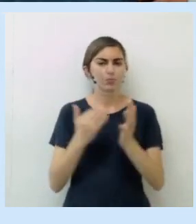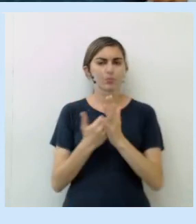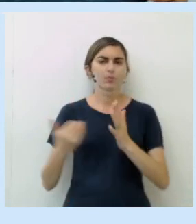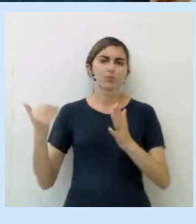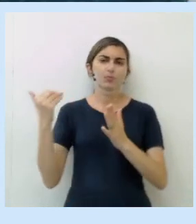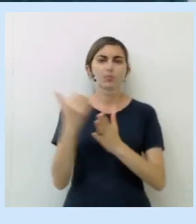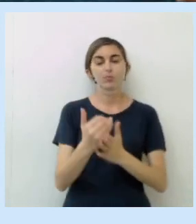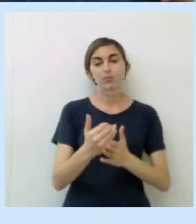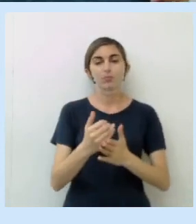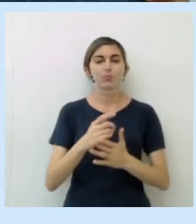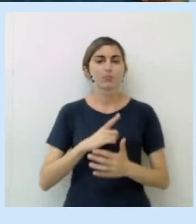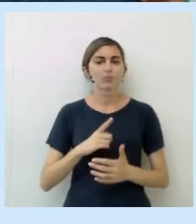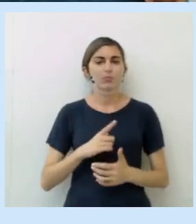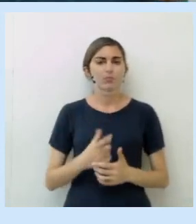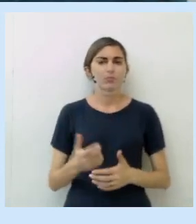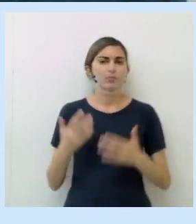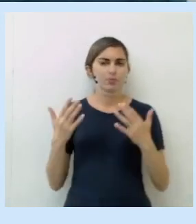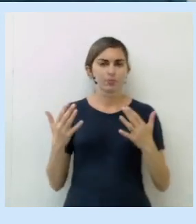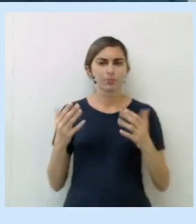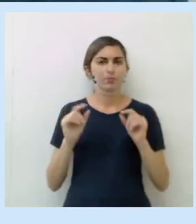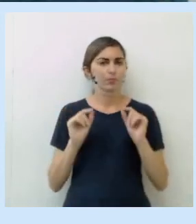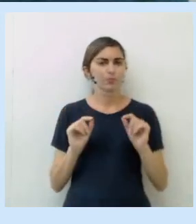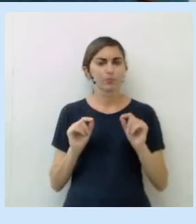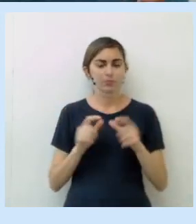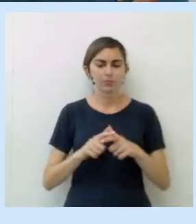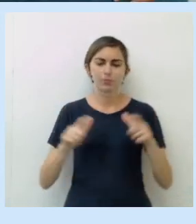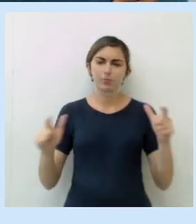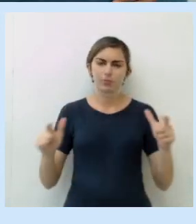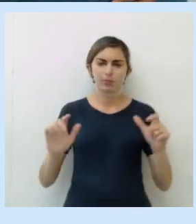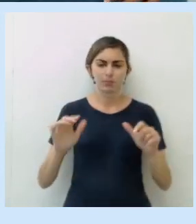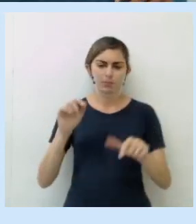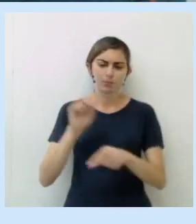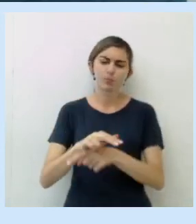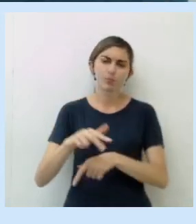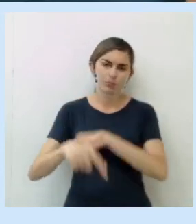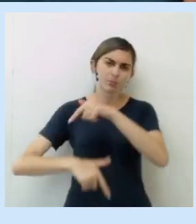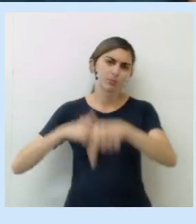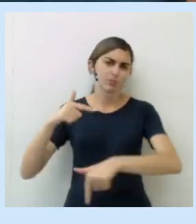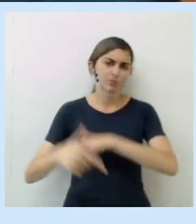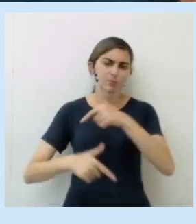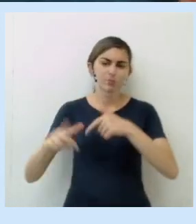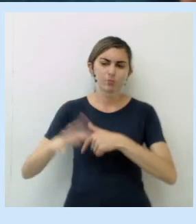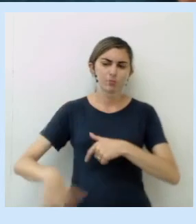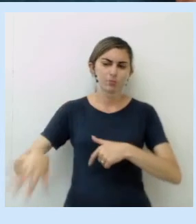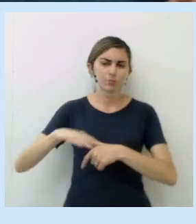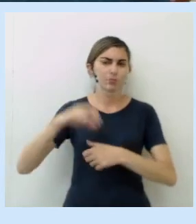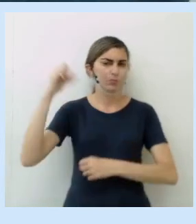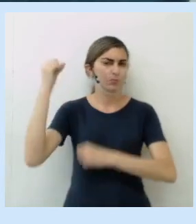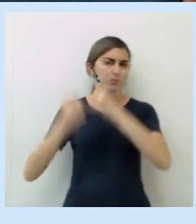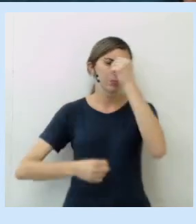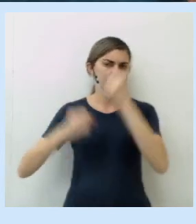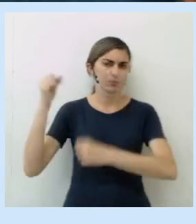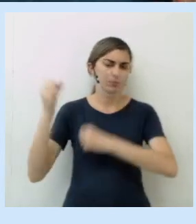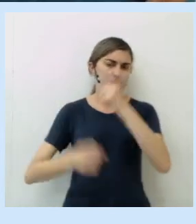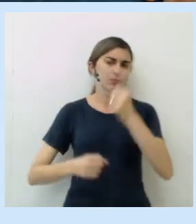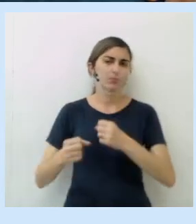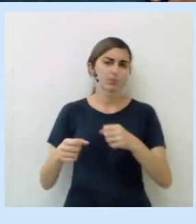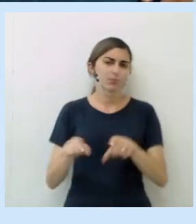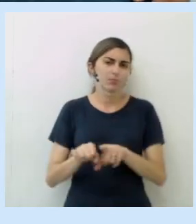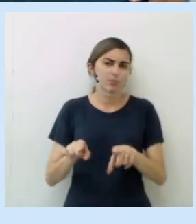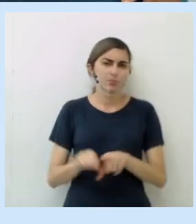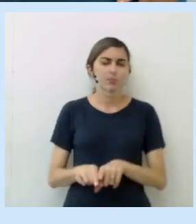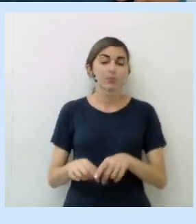seus espaços graças à maior oferta de empregos, tanto na produção fabril, né, nas fábricas em